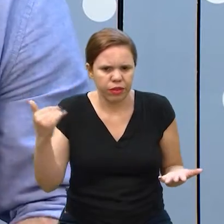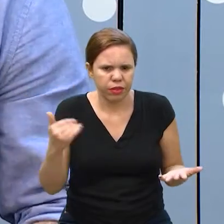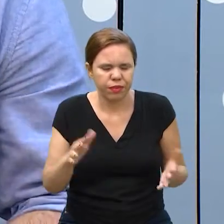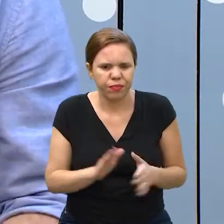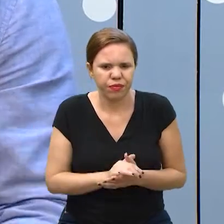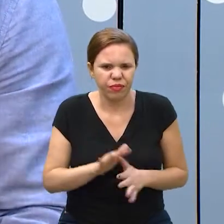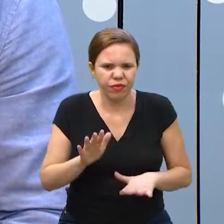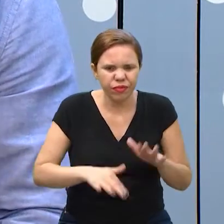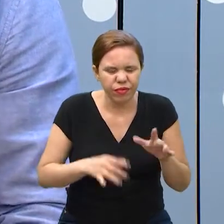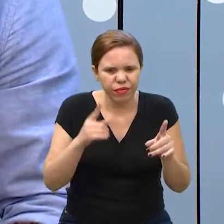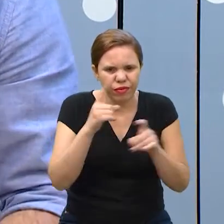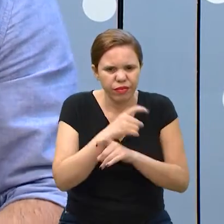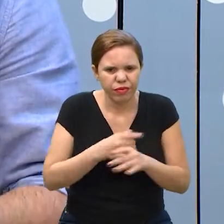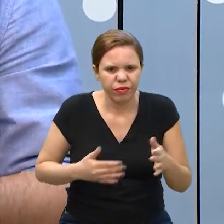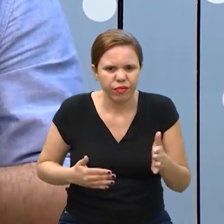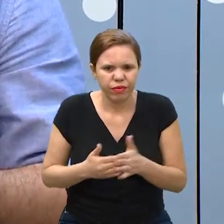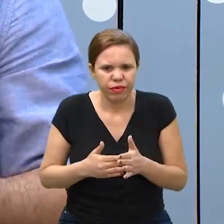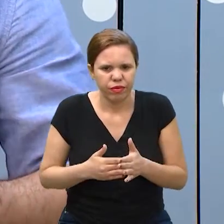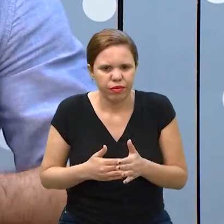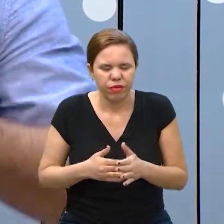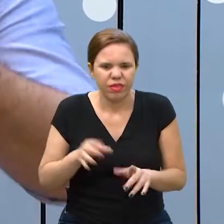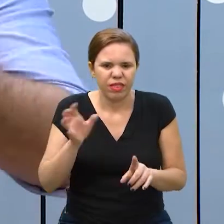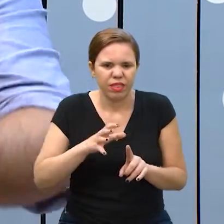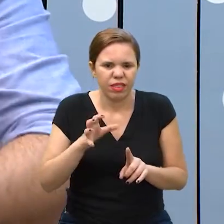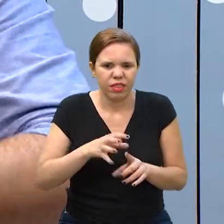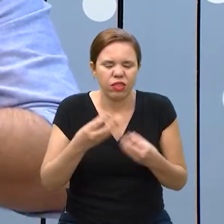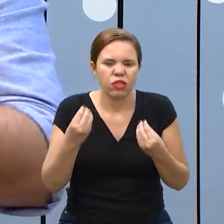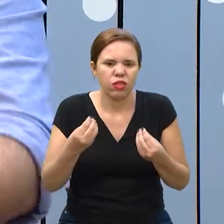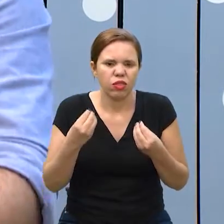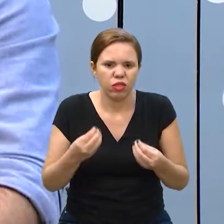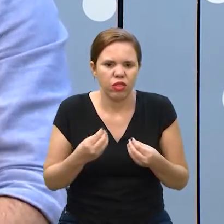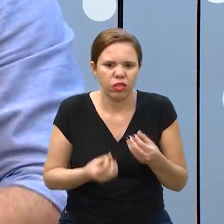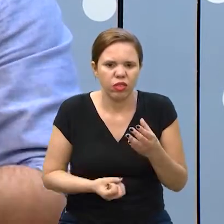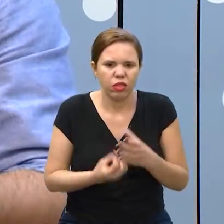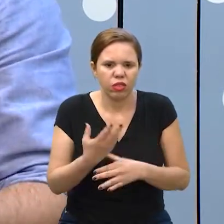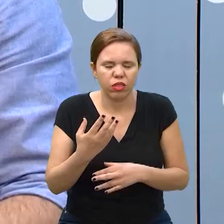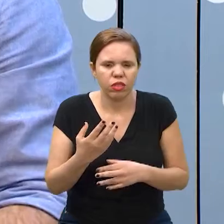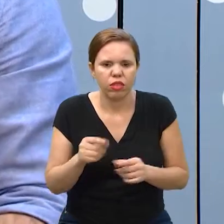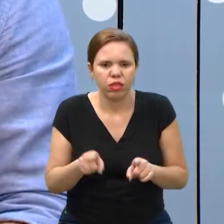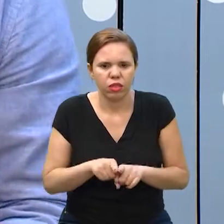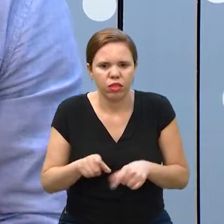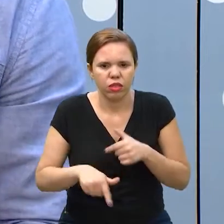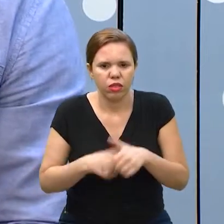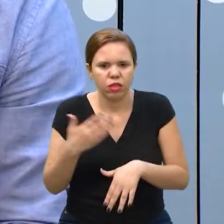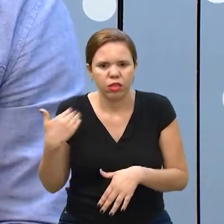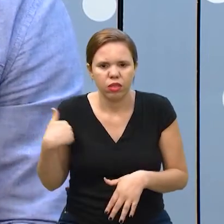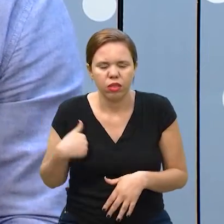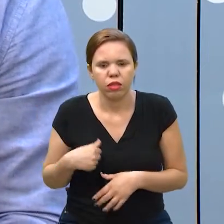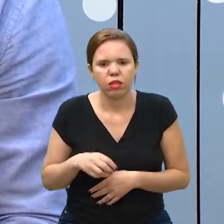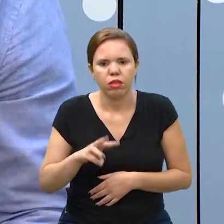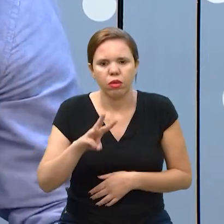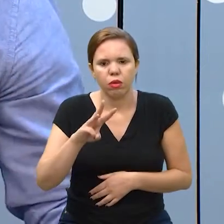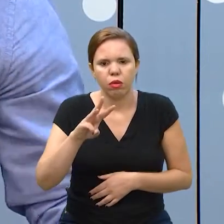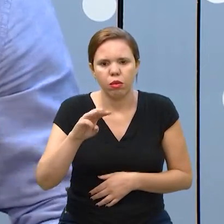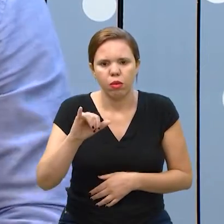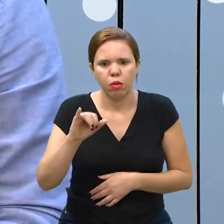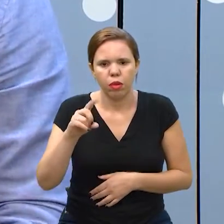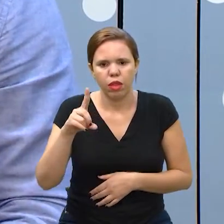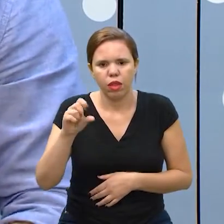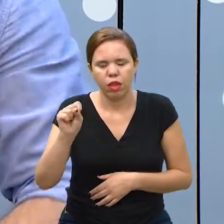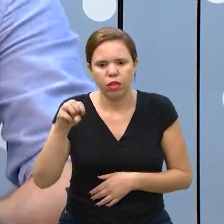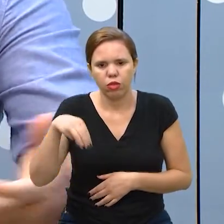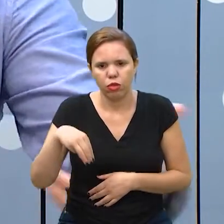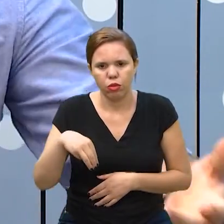com muita dificuldade na pressão, lidar com a pressão da produção. A gente teve o caso mais recente do Whindersson Nunes, né?